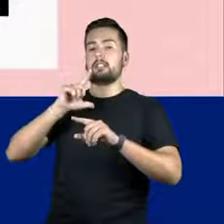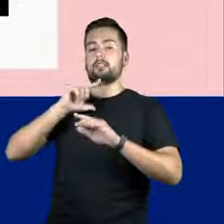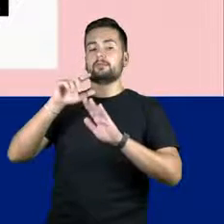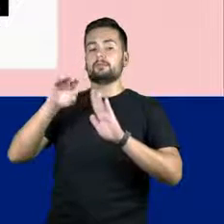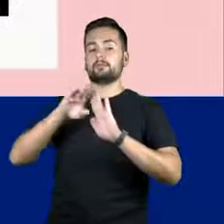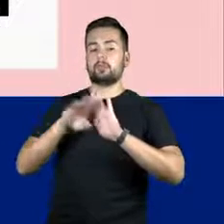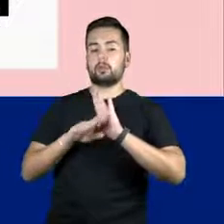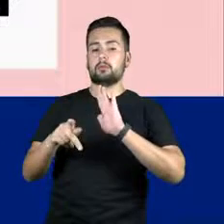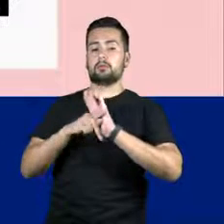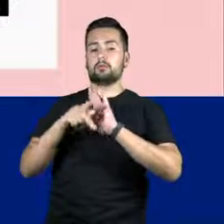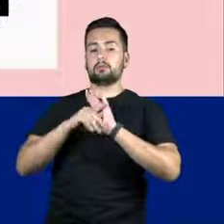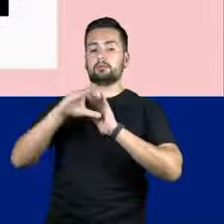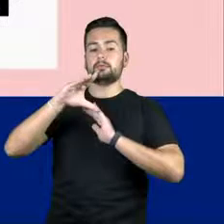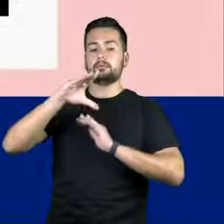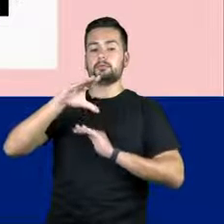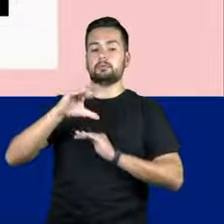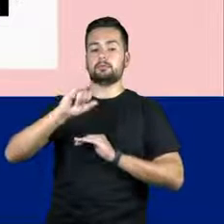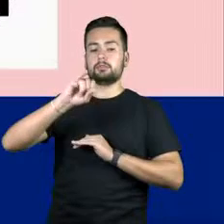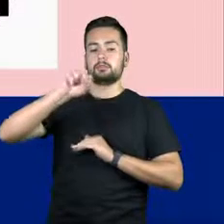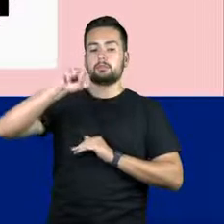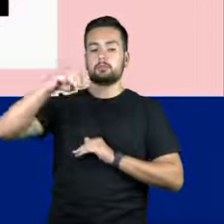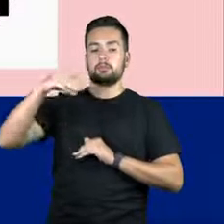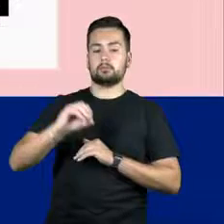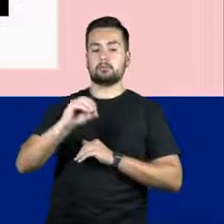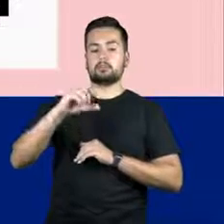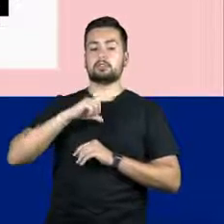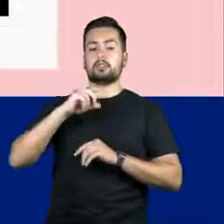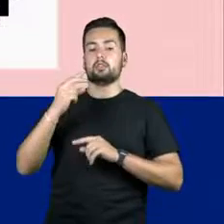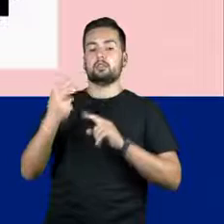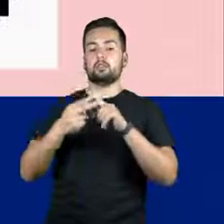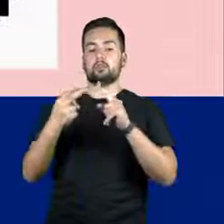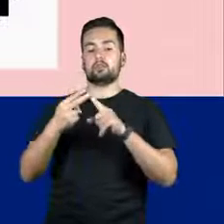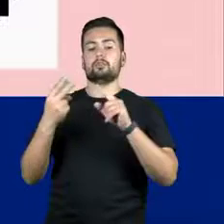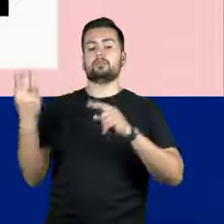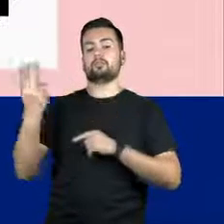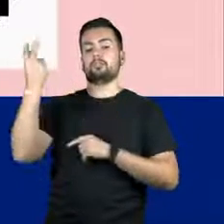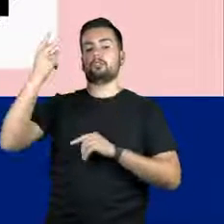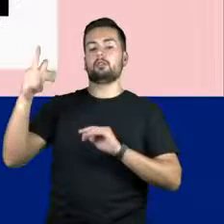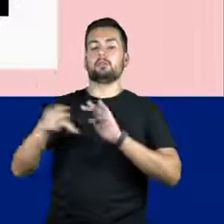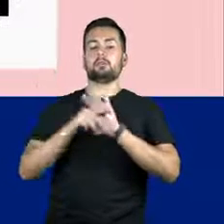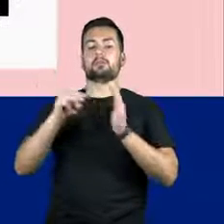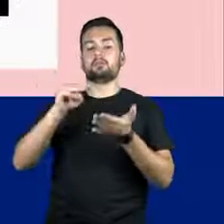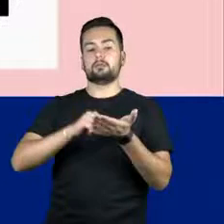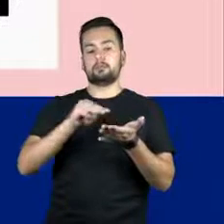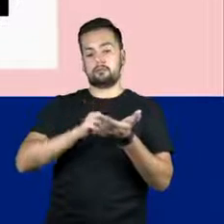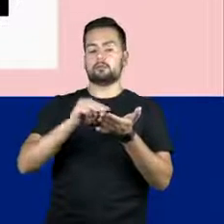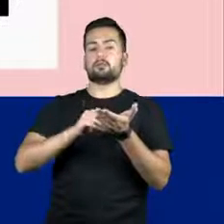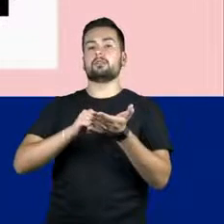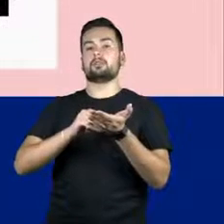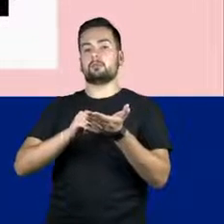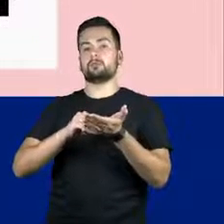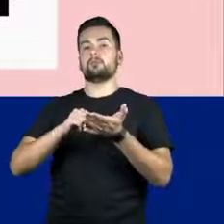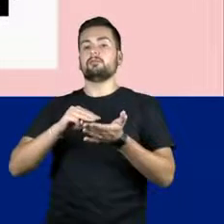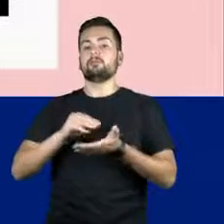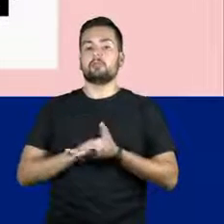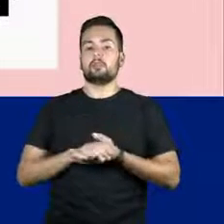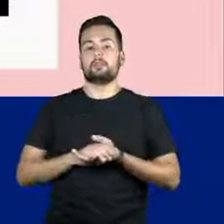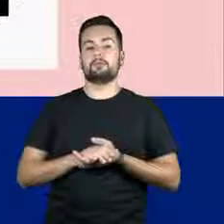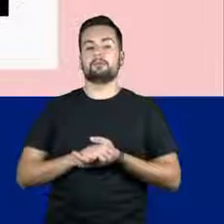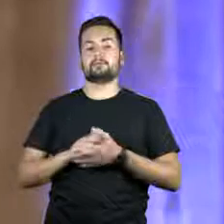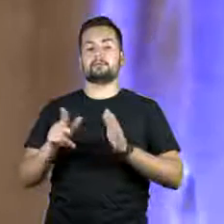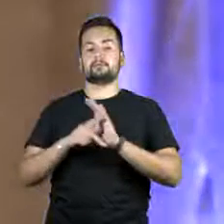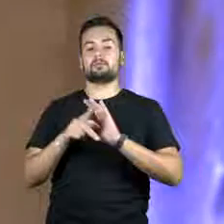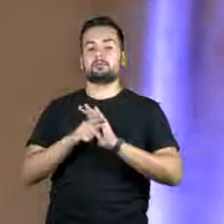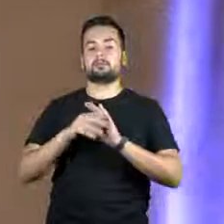Esse sismo ele vai considerar basicamente dois valorizinhos que dentro da teoria mesmo de carregamentos por ação sísmica, né,